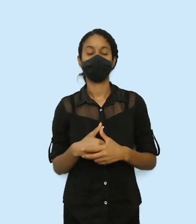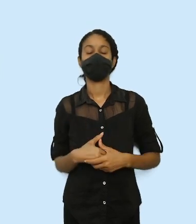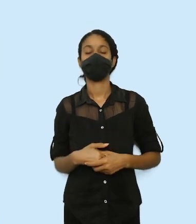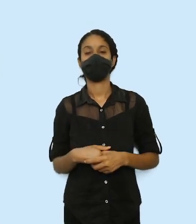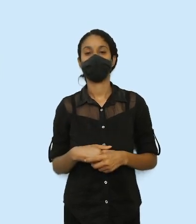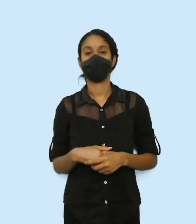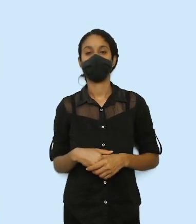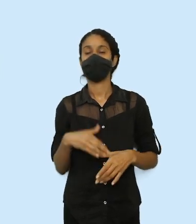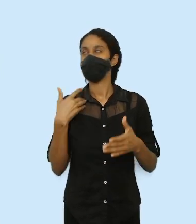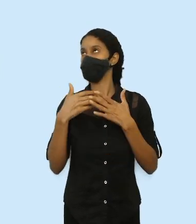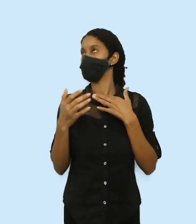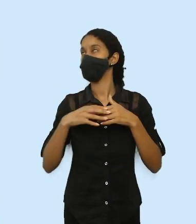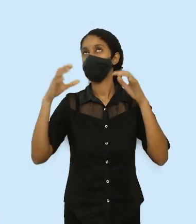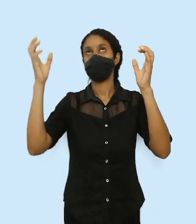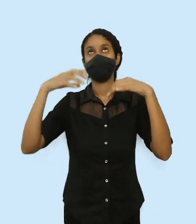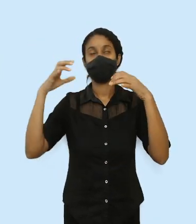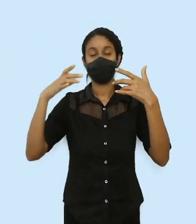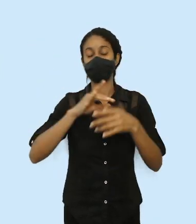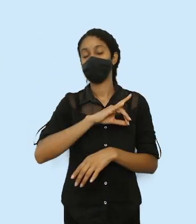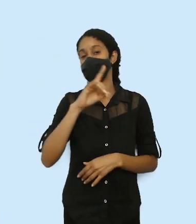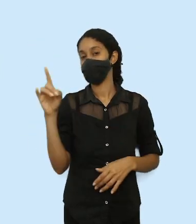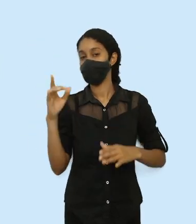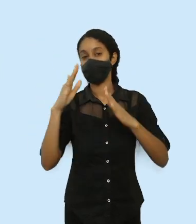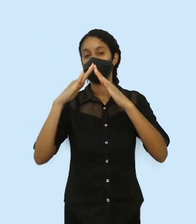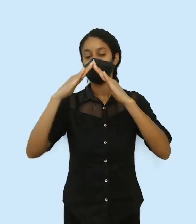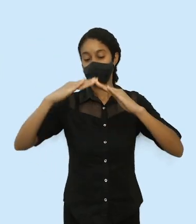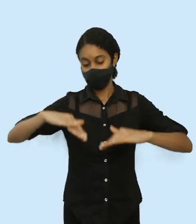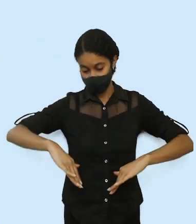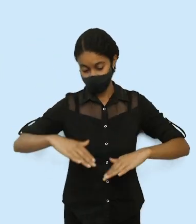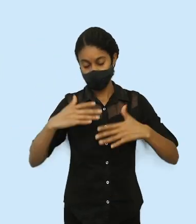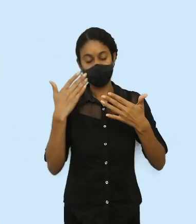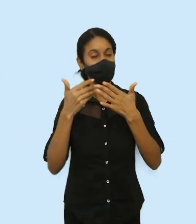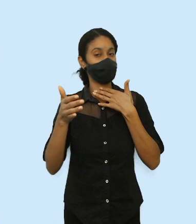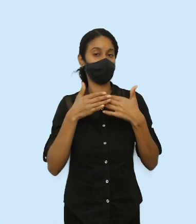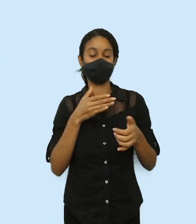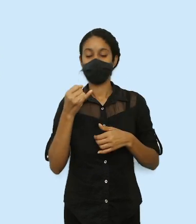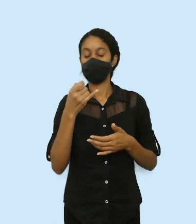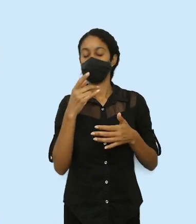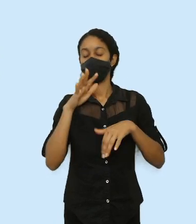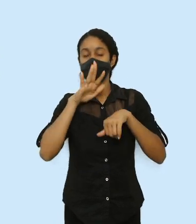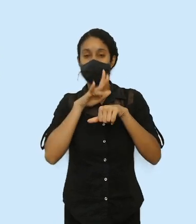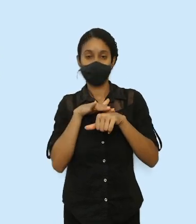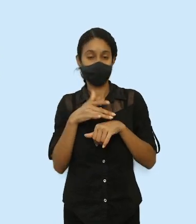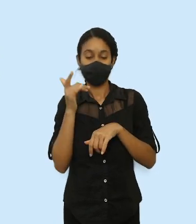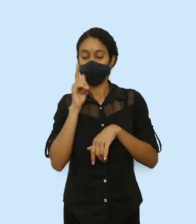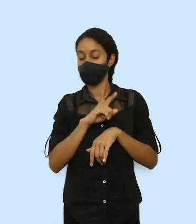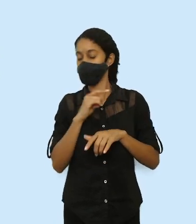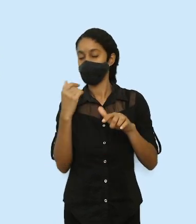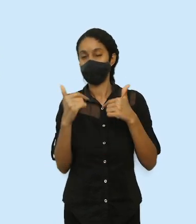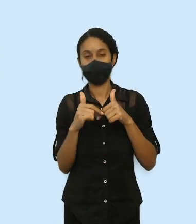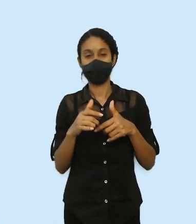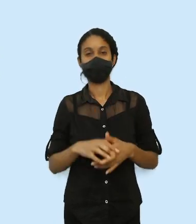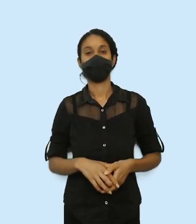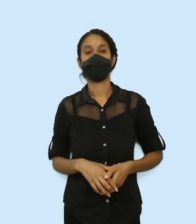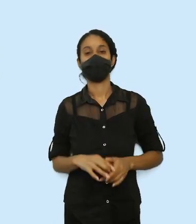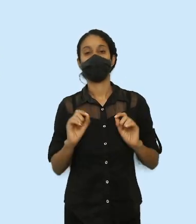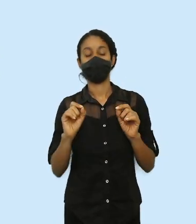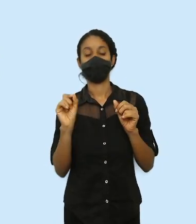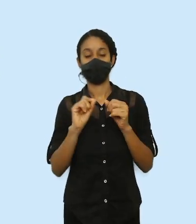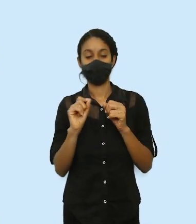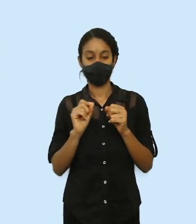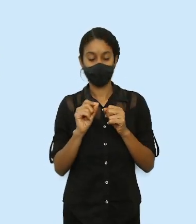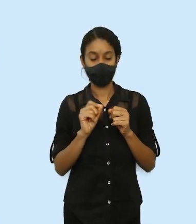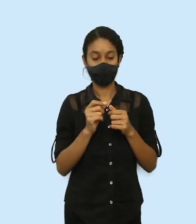naquele dia choveu e o seu telhado caiu, não importa se você ficou doente e não conseguiu trabalhar, a questão é